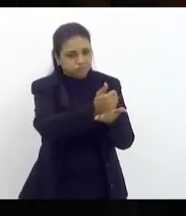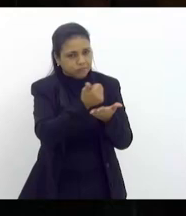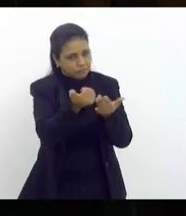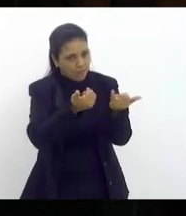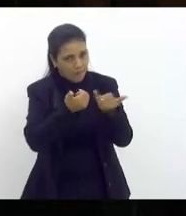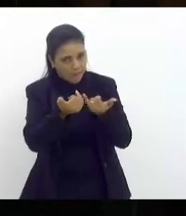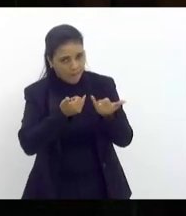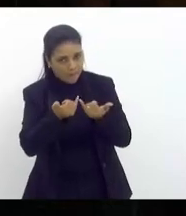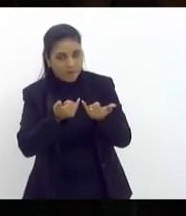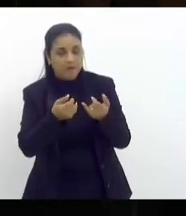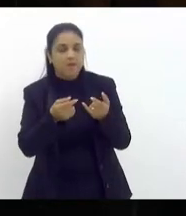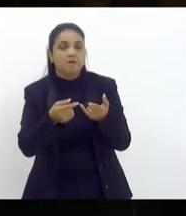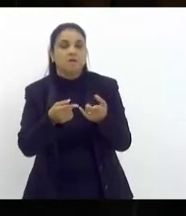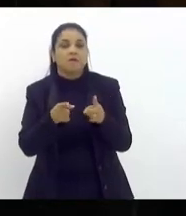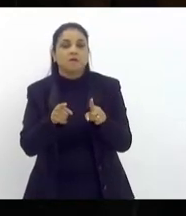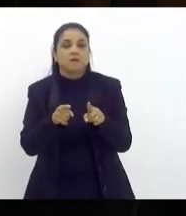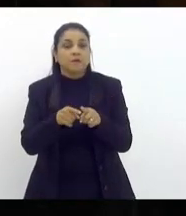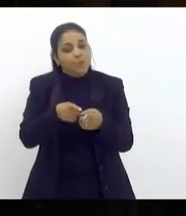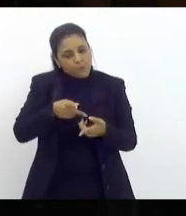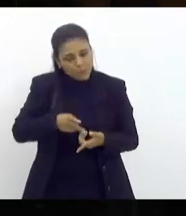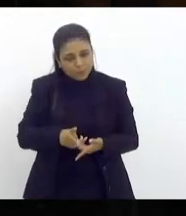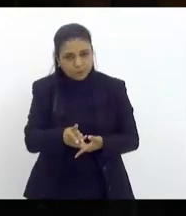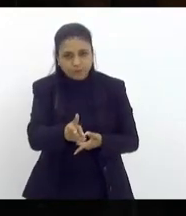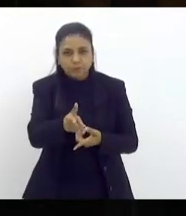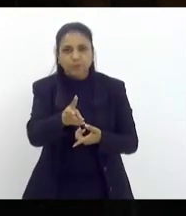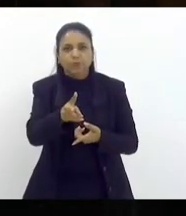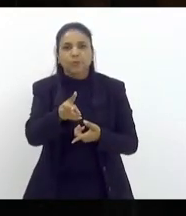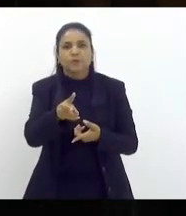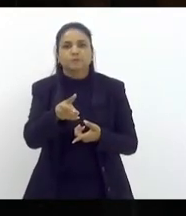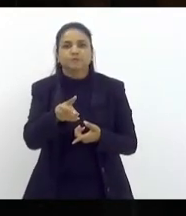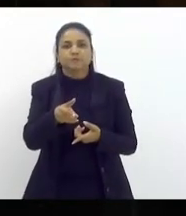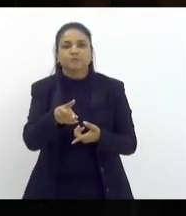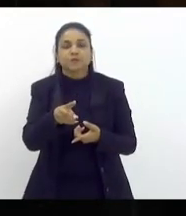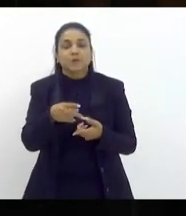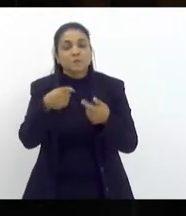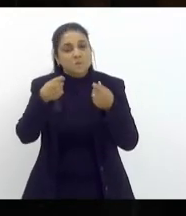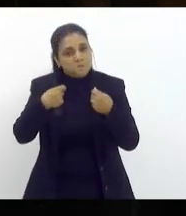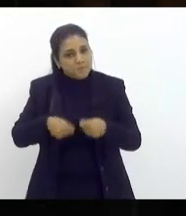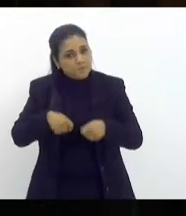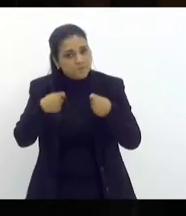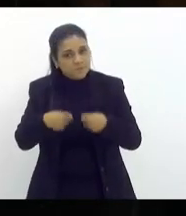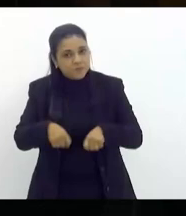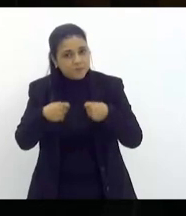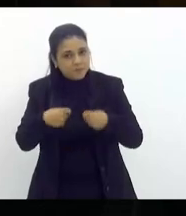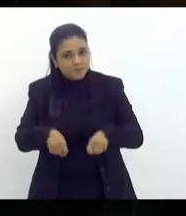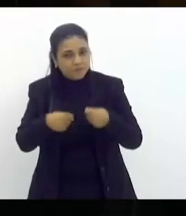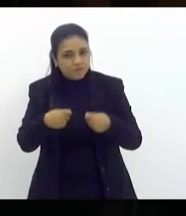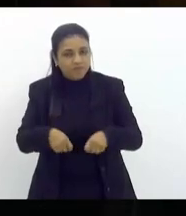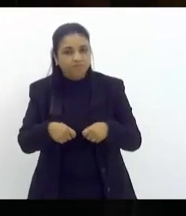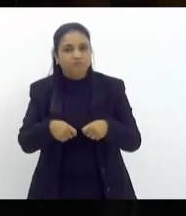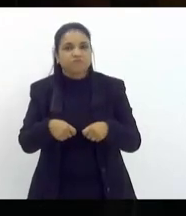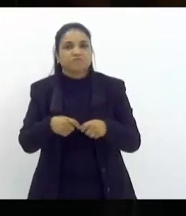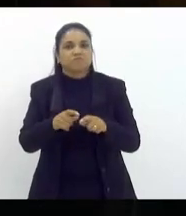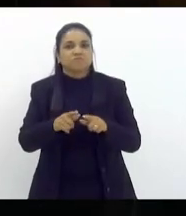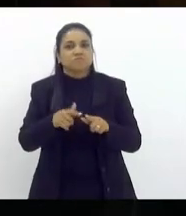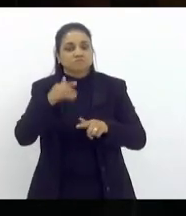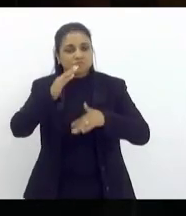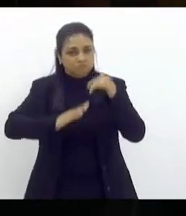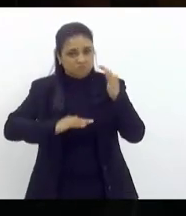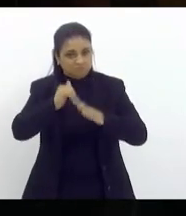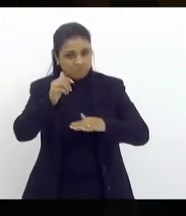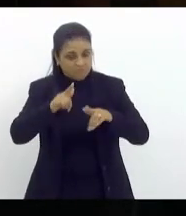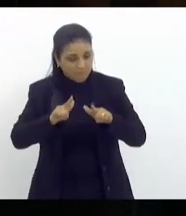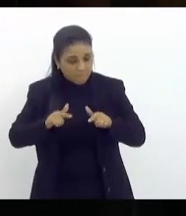averiguamos e aqui continua sendo a presidenta uma necessidade para que esses Agentes do degasio